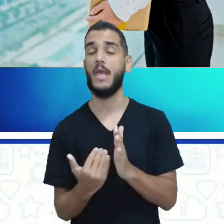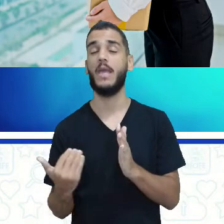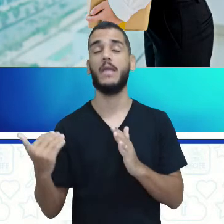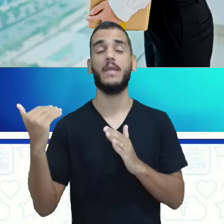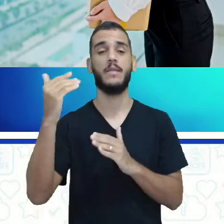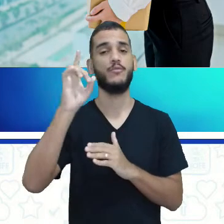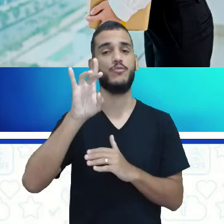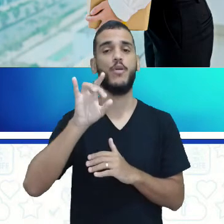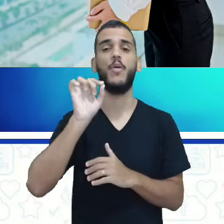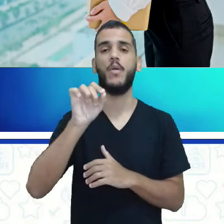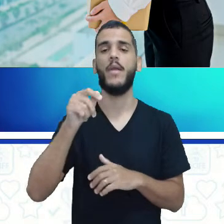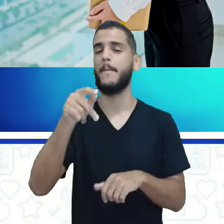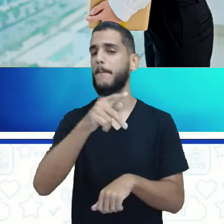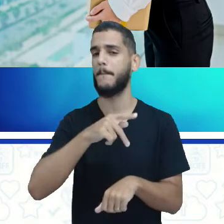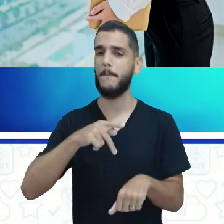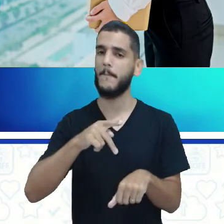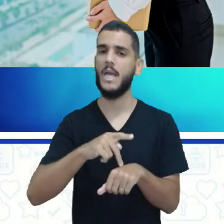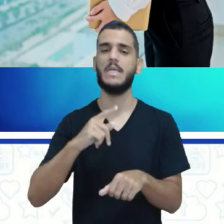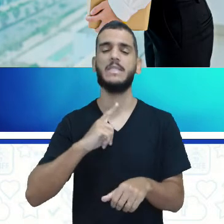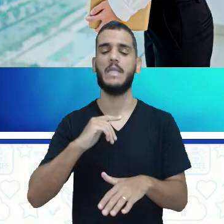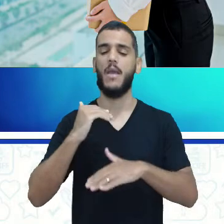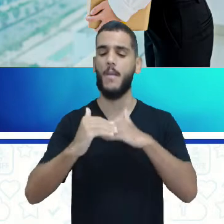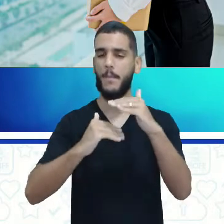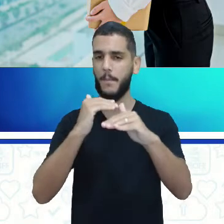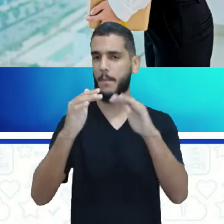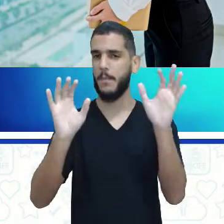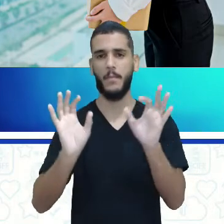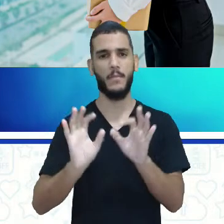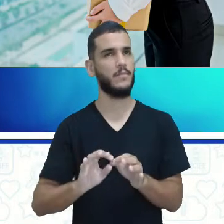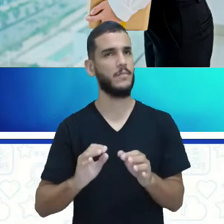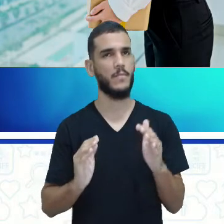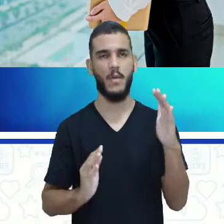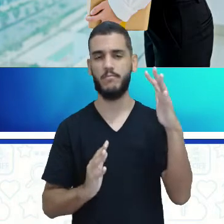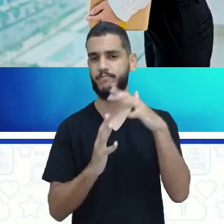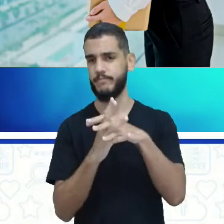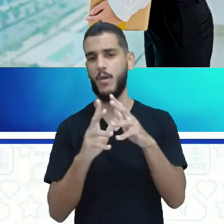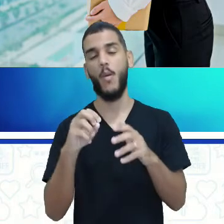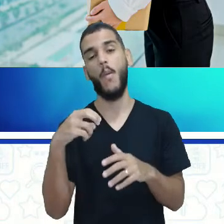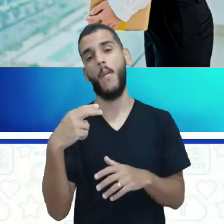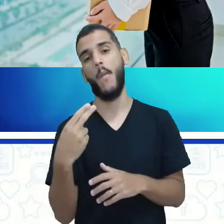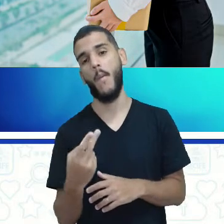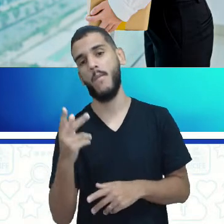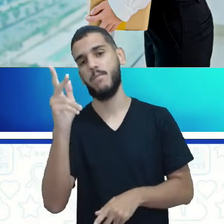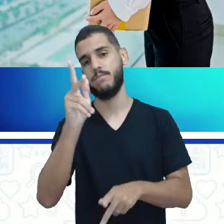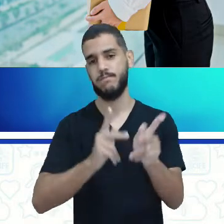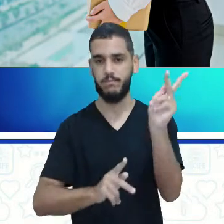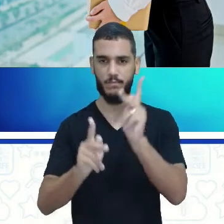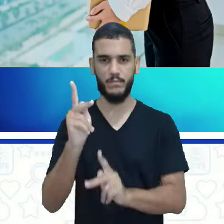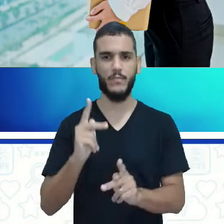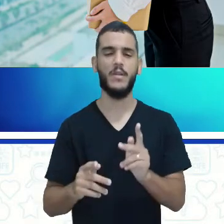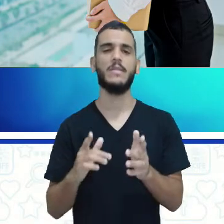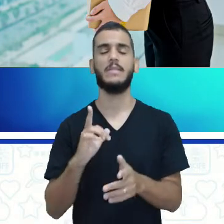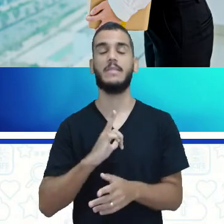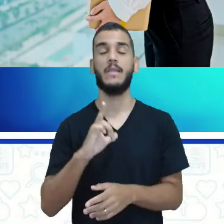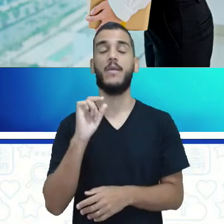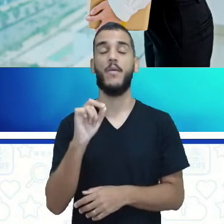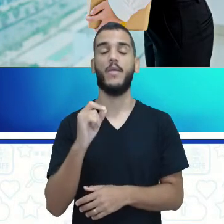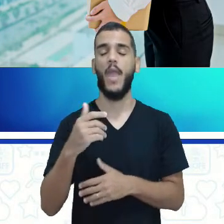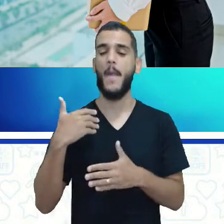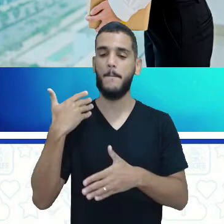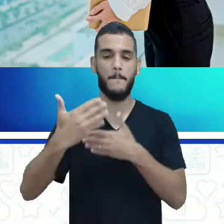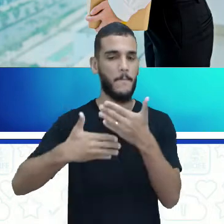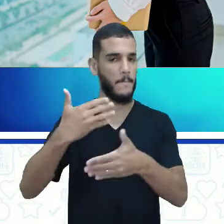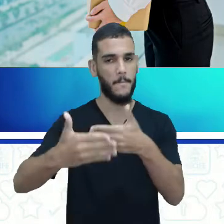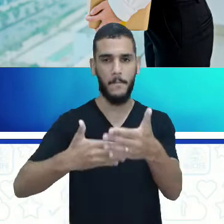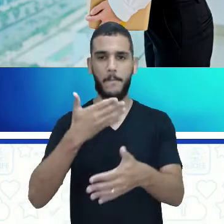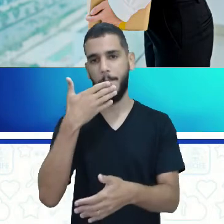países desenvolvidos ou em populações elitizadas demais, ou então mais desenvolvidas ou em